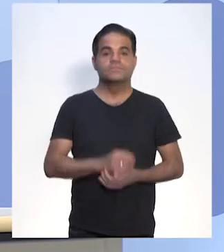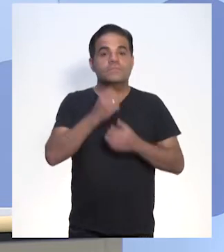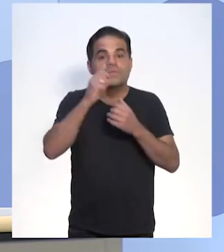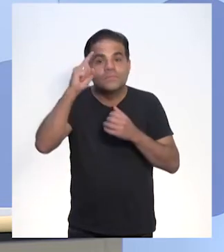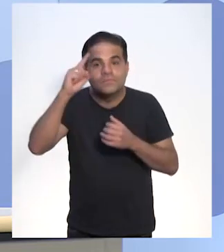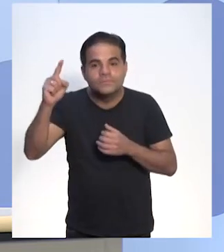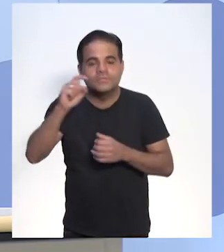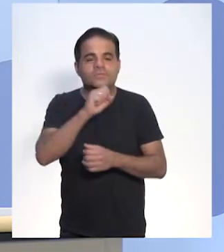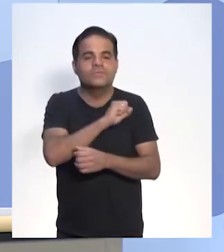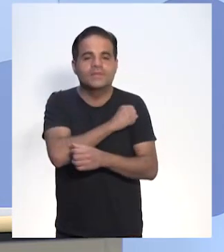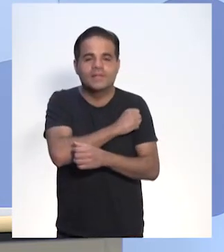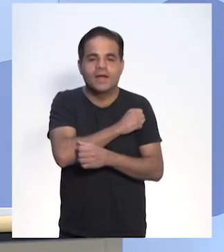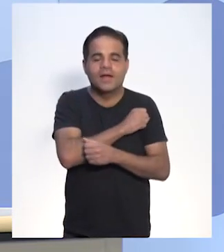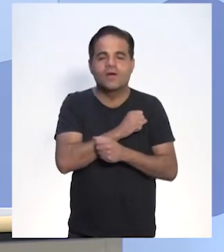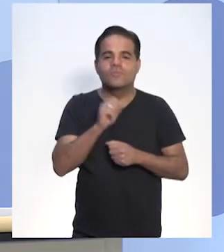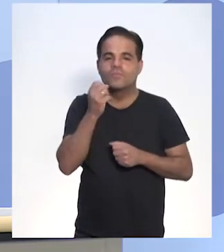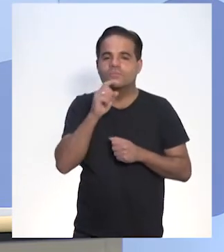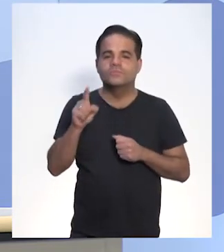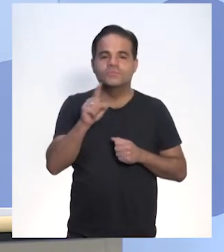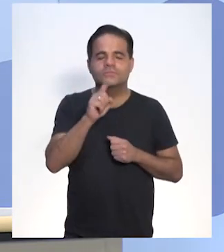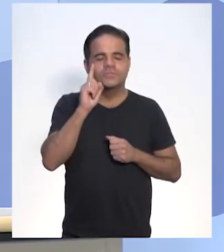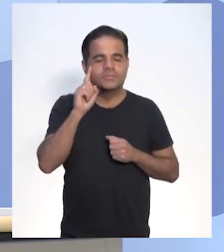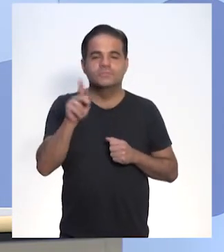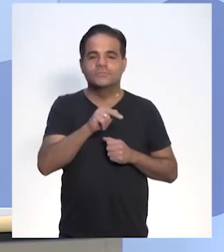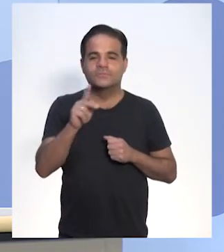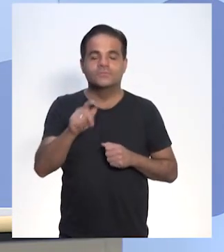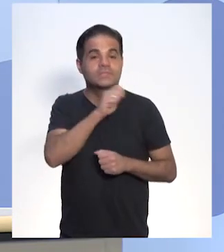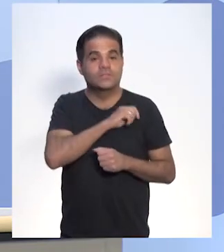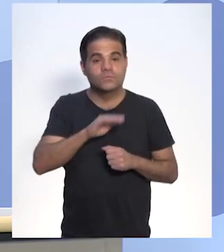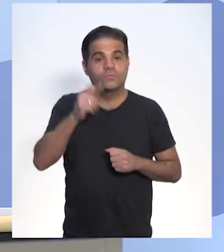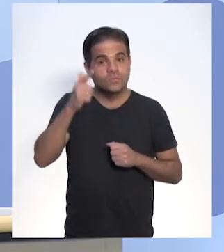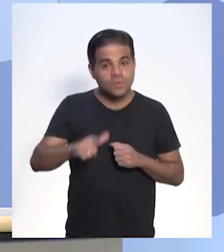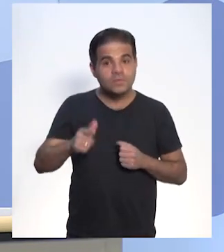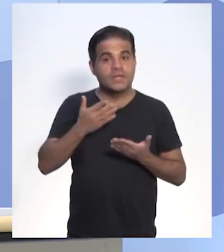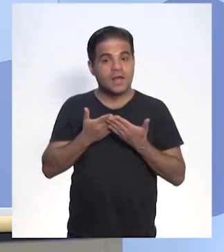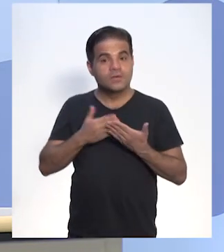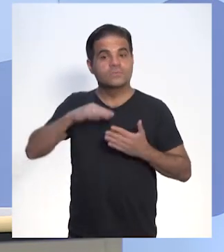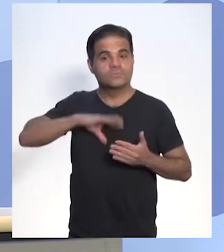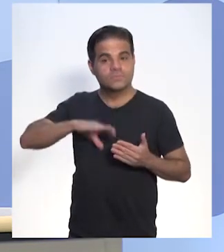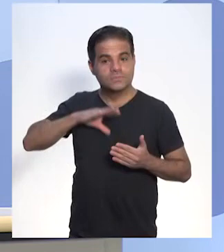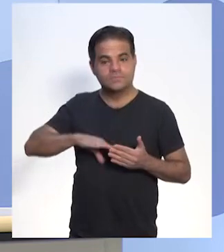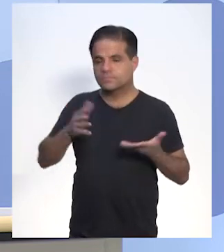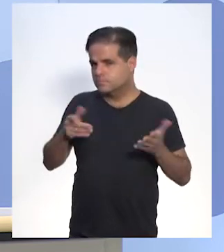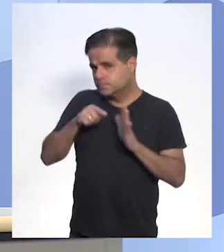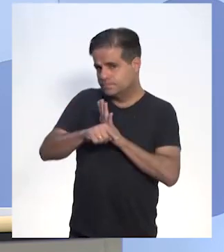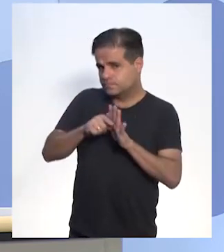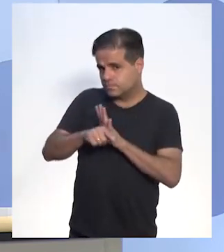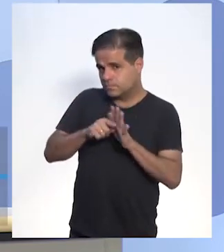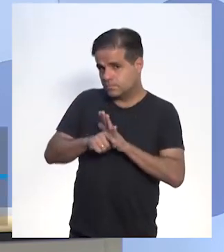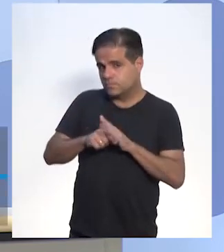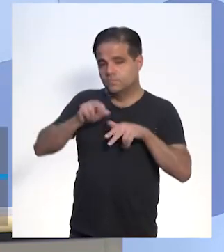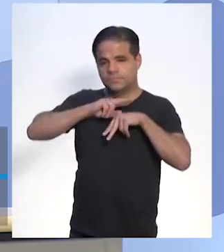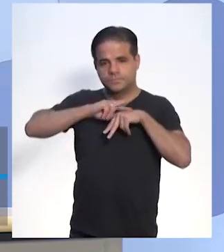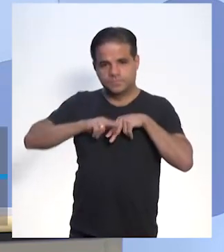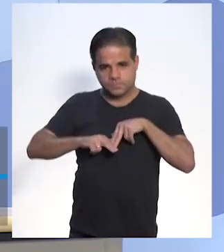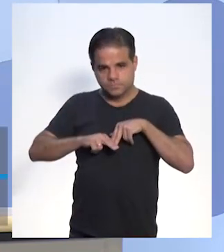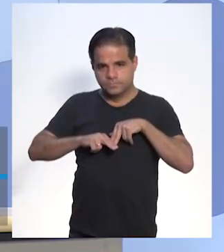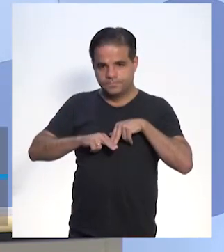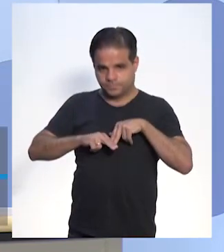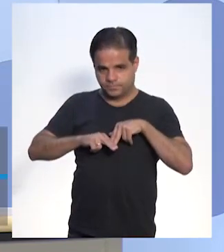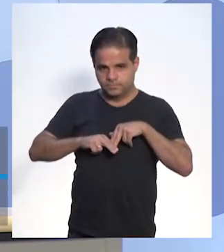Bom dia, oitavo ano. Bom dia, professores e alunos. Mais uma aula de língua portuguesa. Hoje, analisando os gêneros,